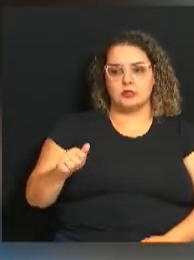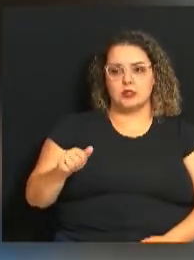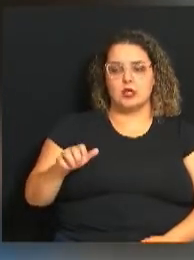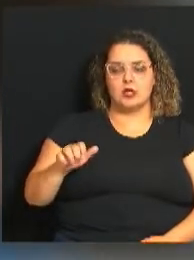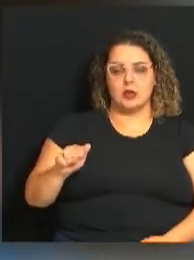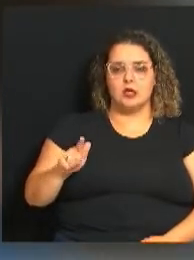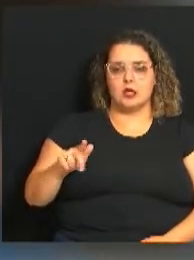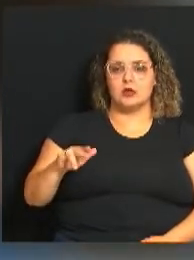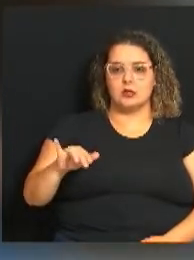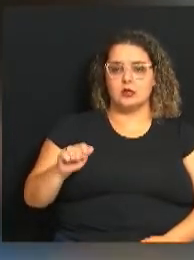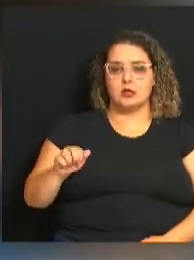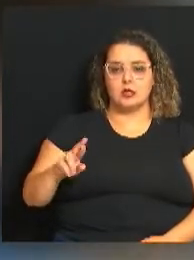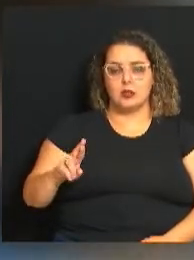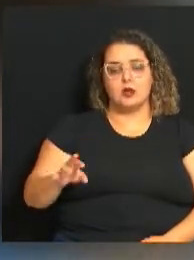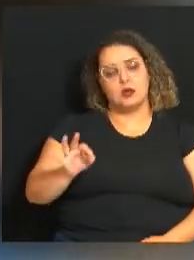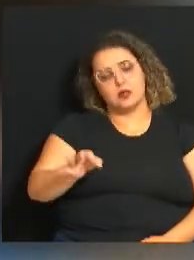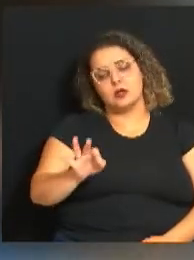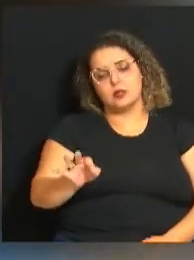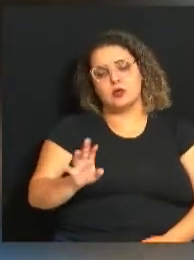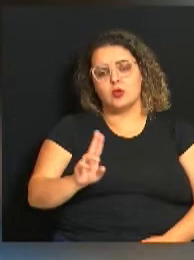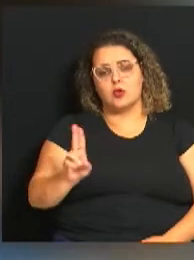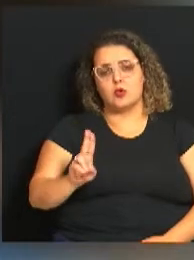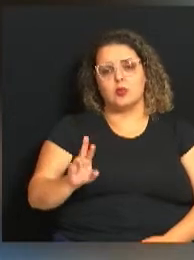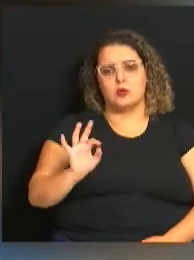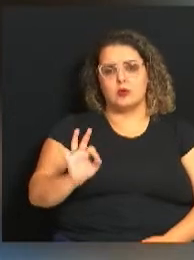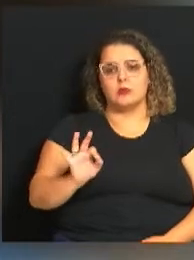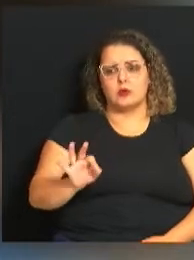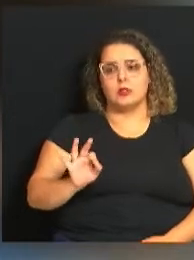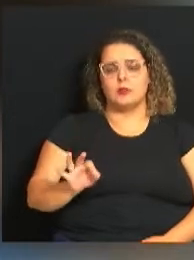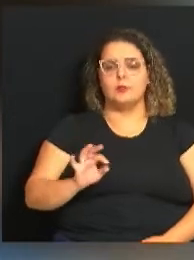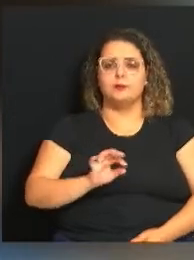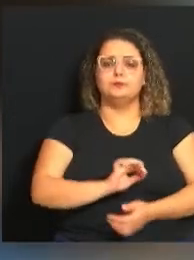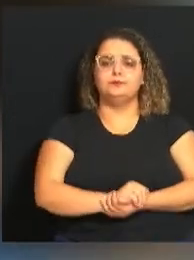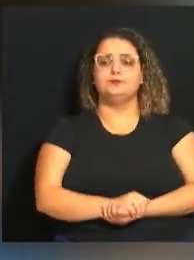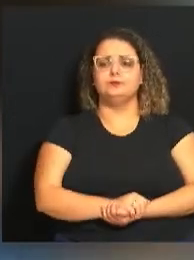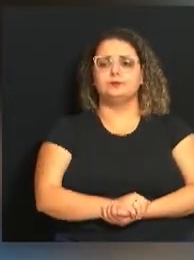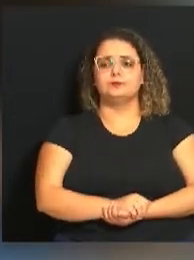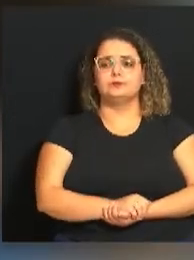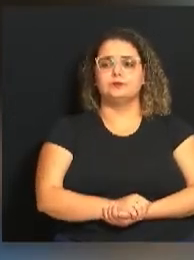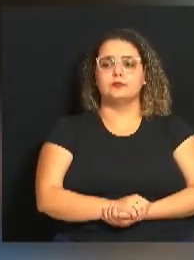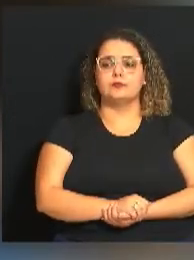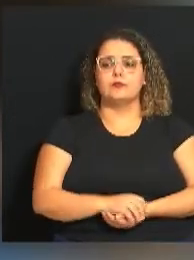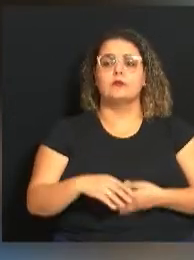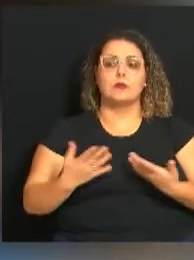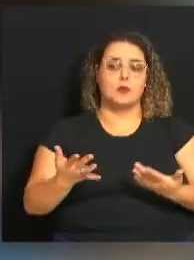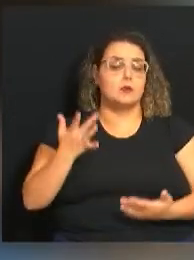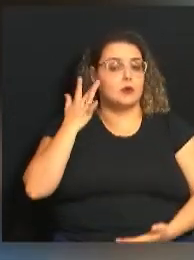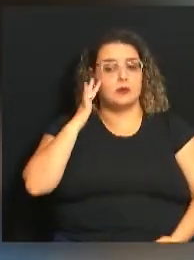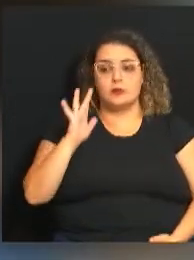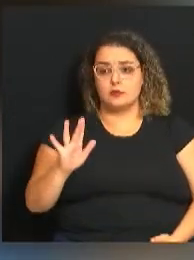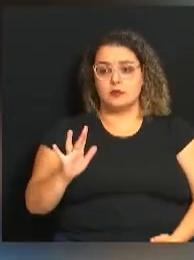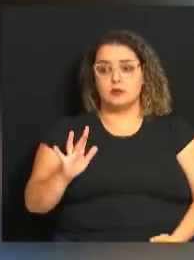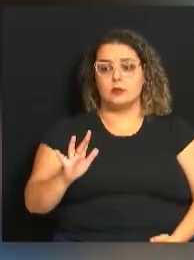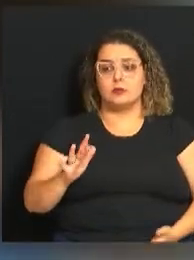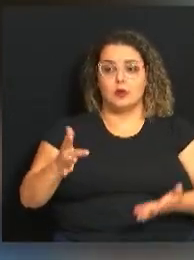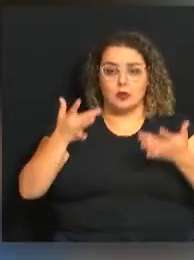justo que levasse o nome da Teresa Aguiar. E, aliás, para quem não sabe, o